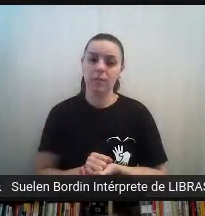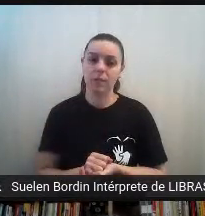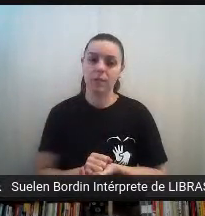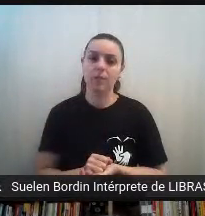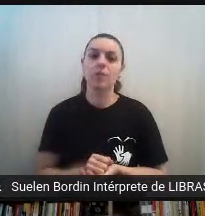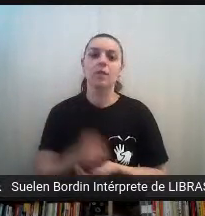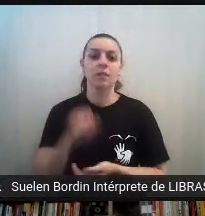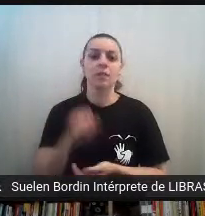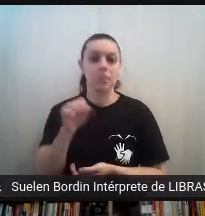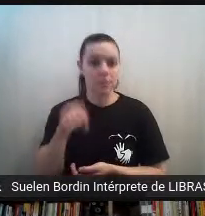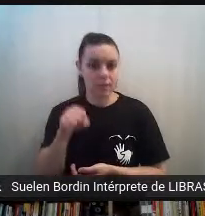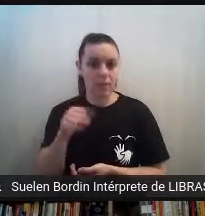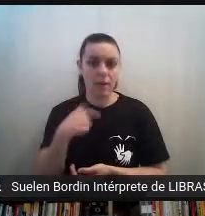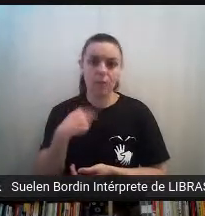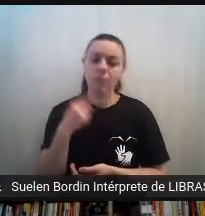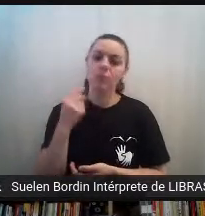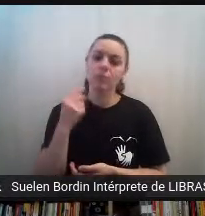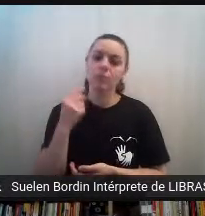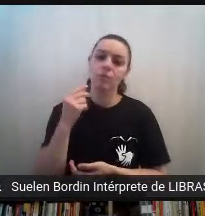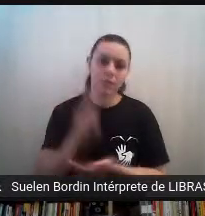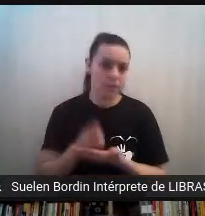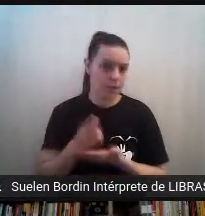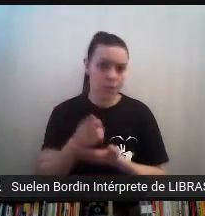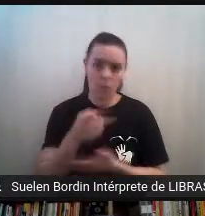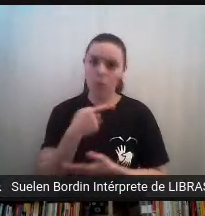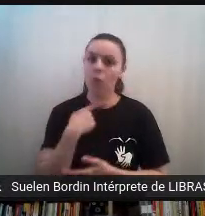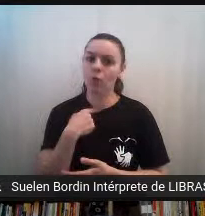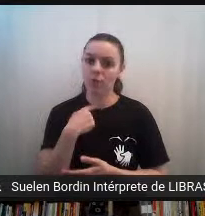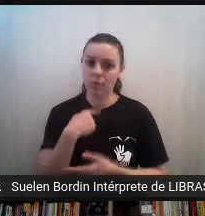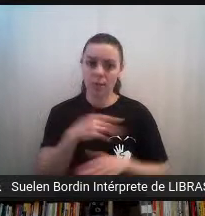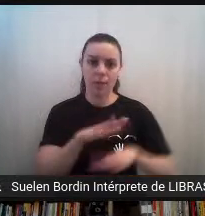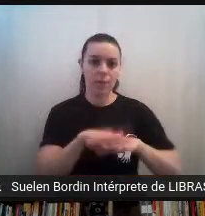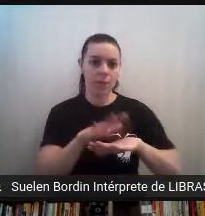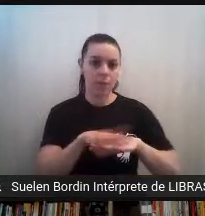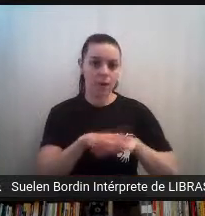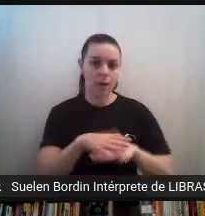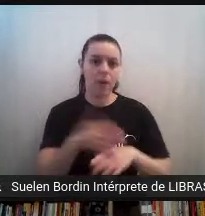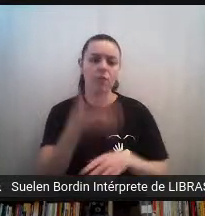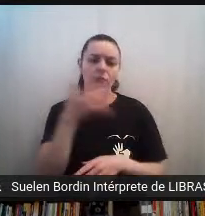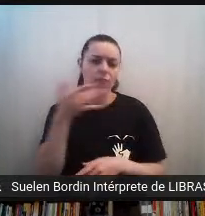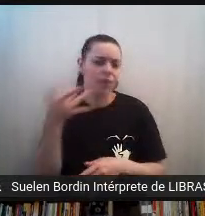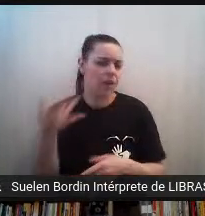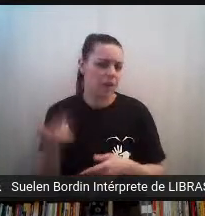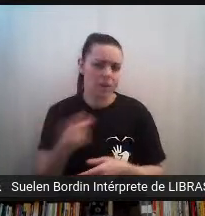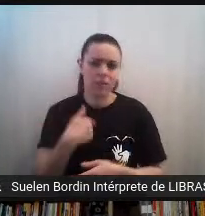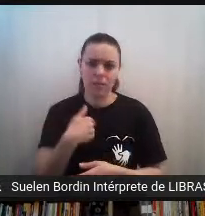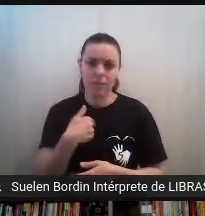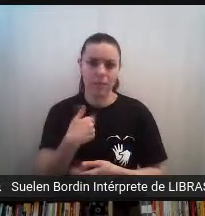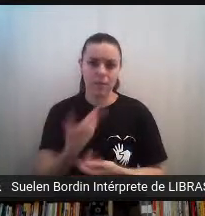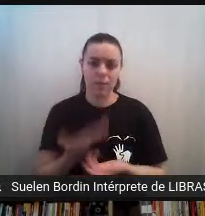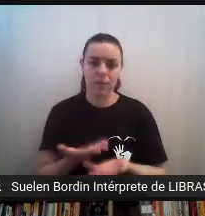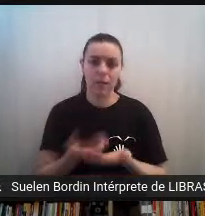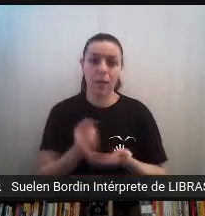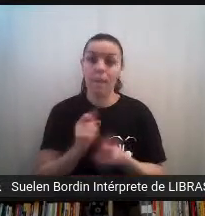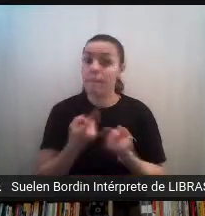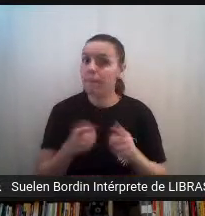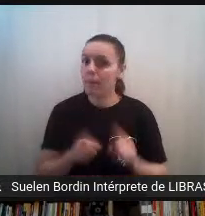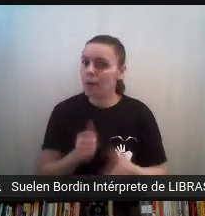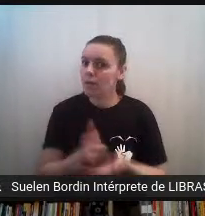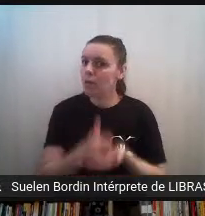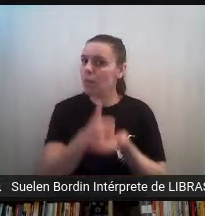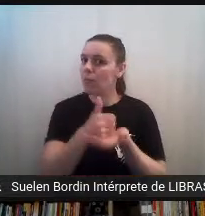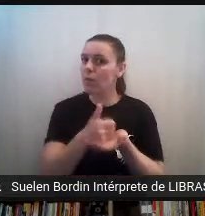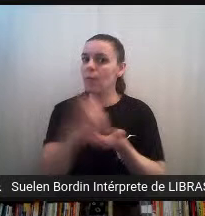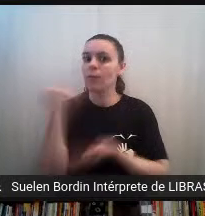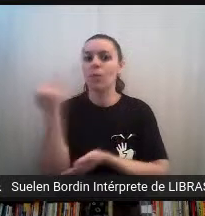importante. Eu sempre gostei, né? Desde pequena eu sempre tive muita facilidade, mas o apoio, né? Eu acho que o apoio é muito importante para qualquer coisa que